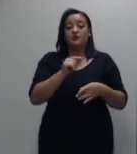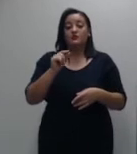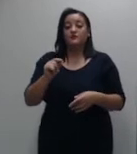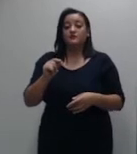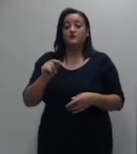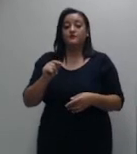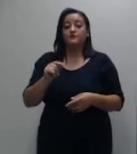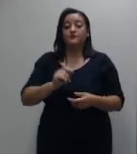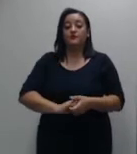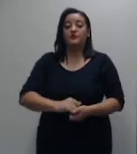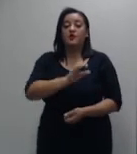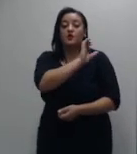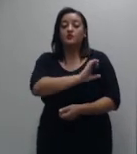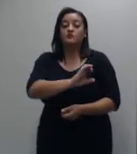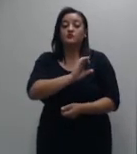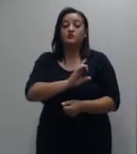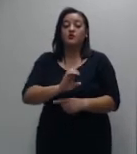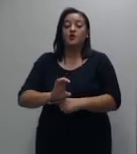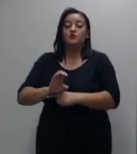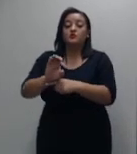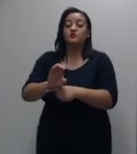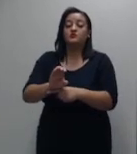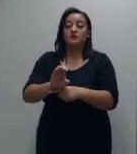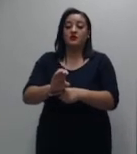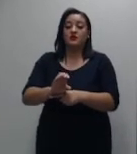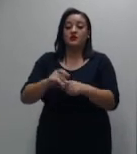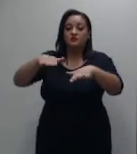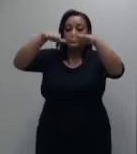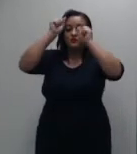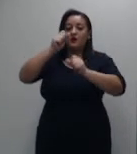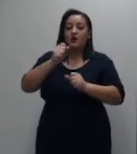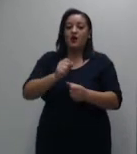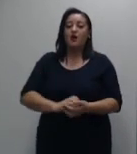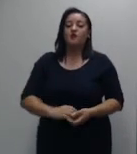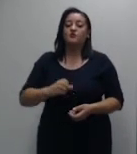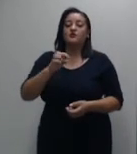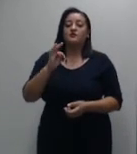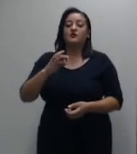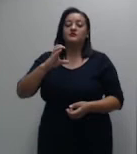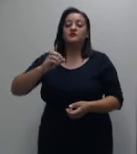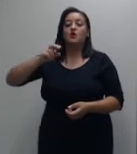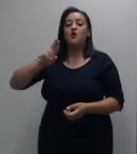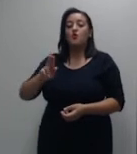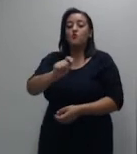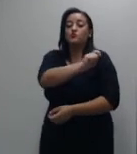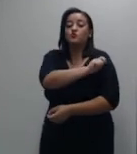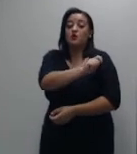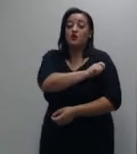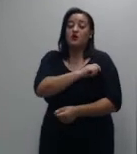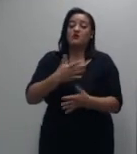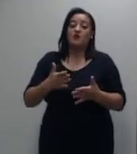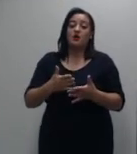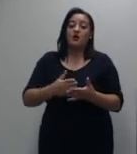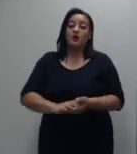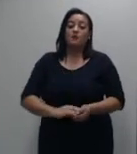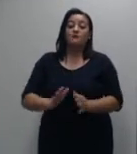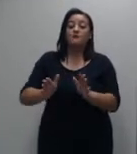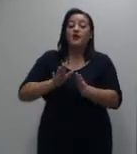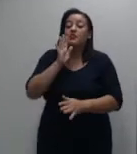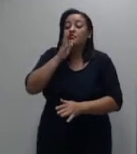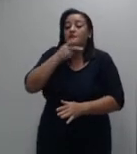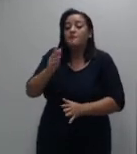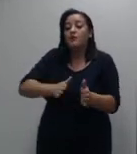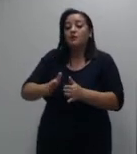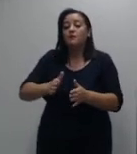Conselheiros do Tribunal de Contas do Rio Então é por excesso de prazo o relator